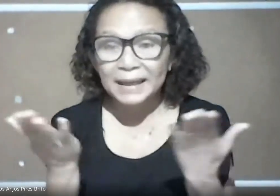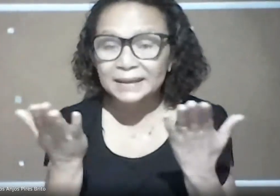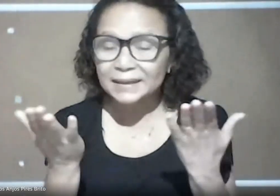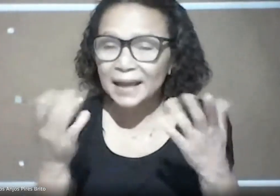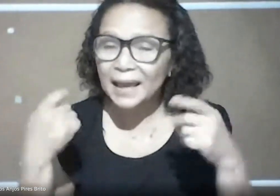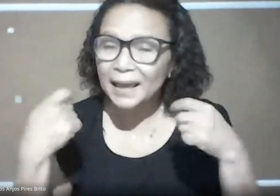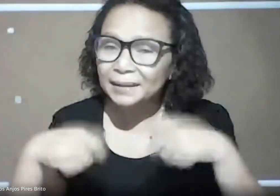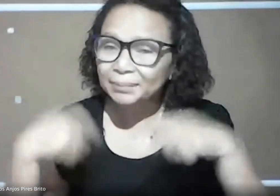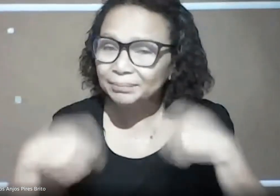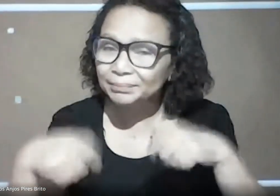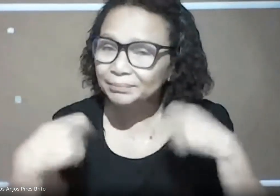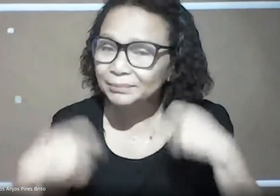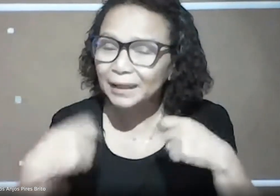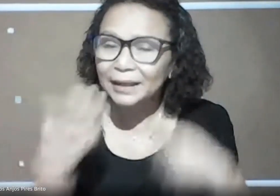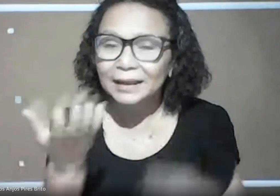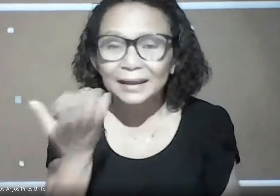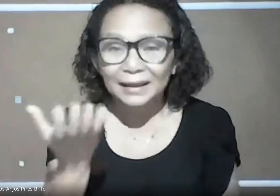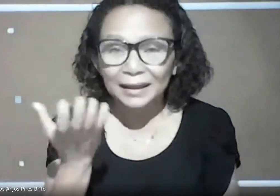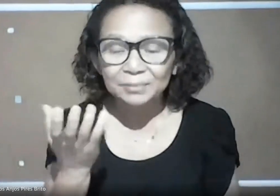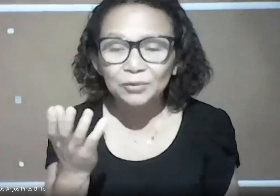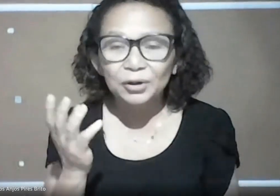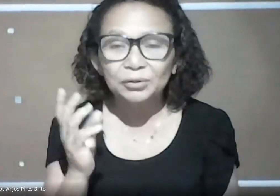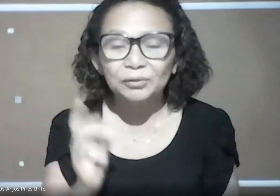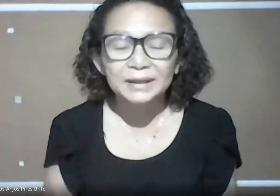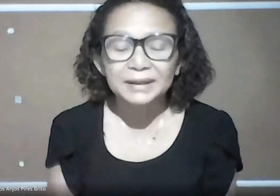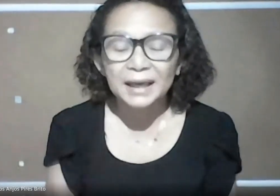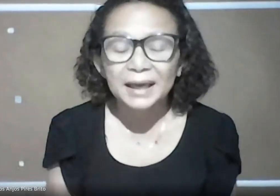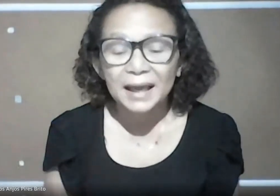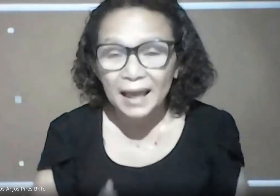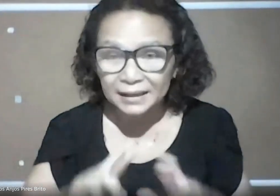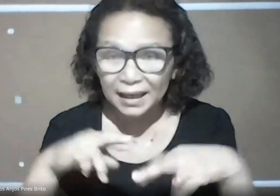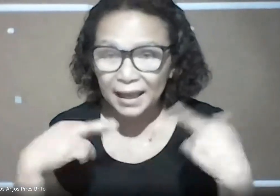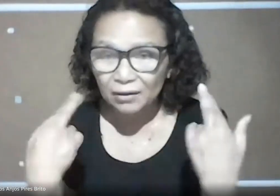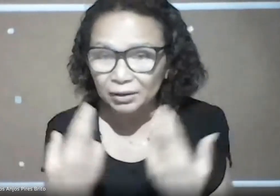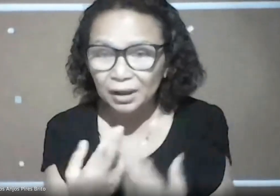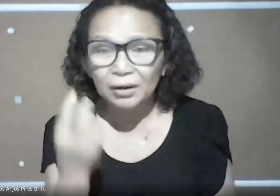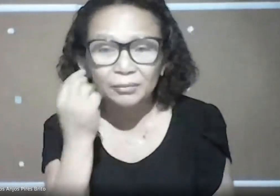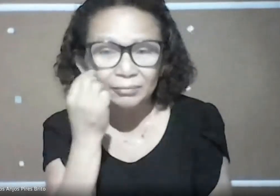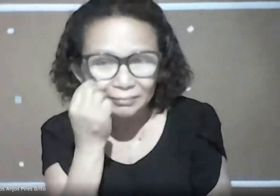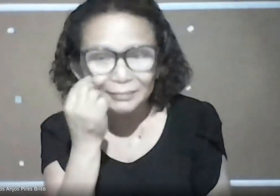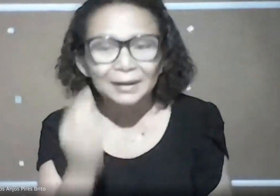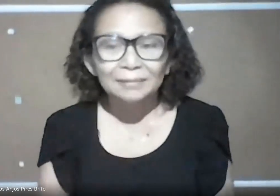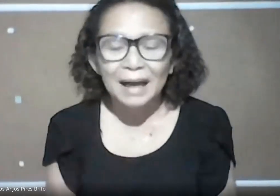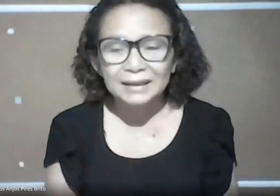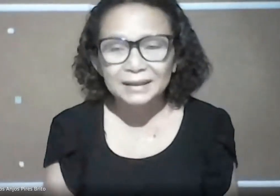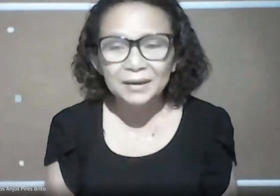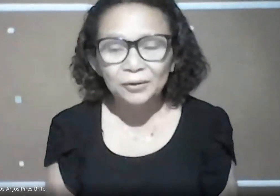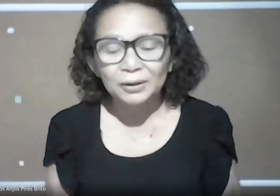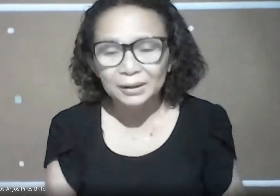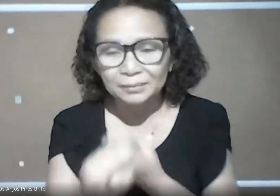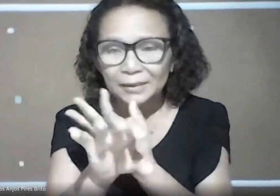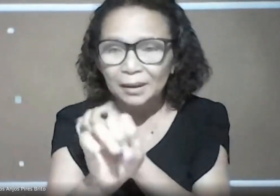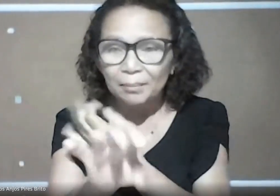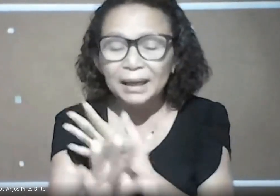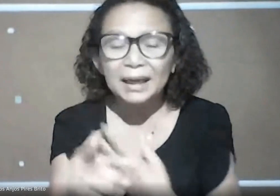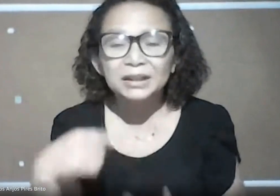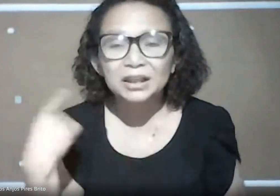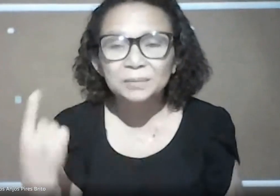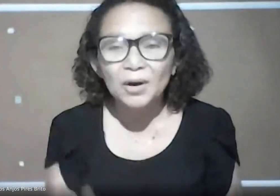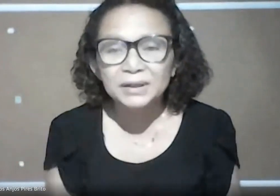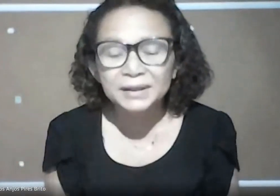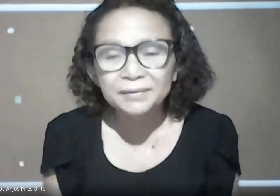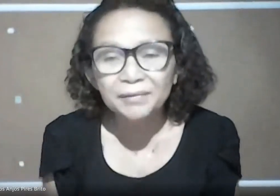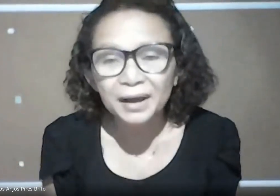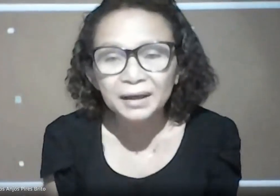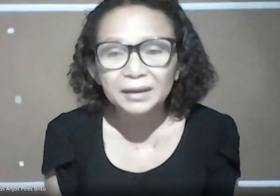eu precisei, né, quis muito fazer essa reunião assíncrona para que a